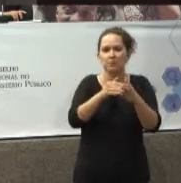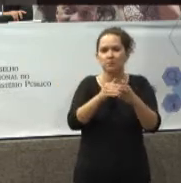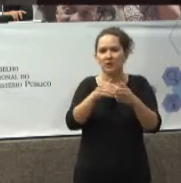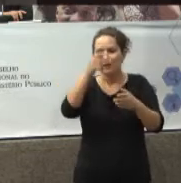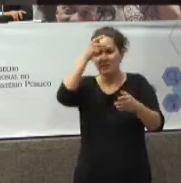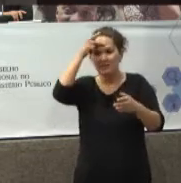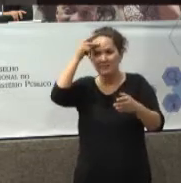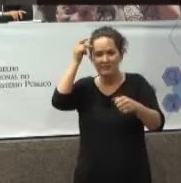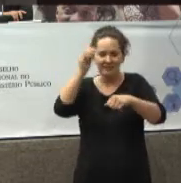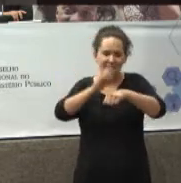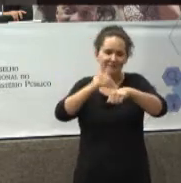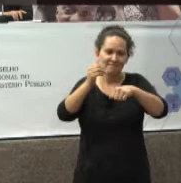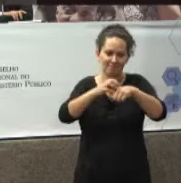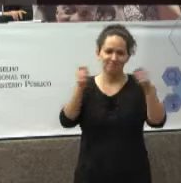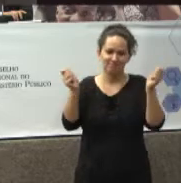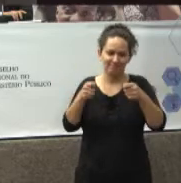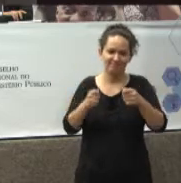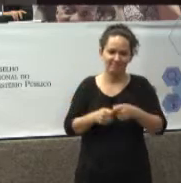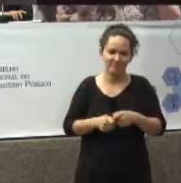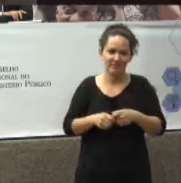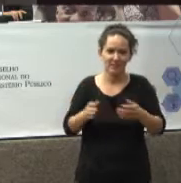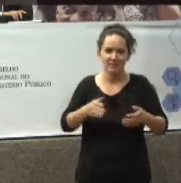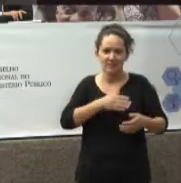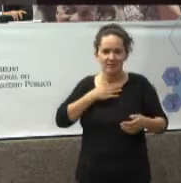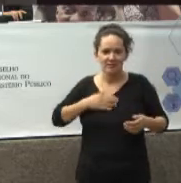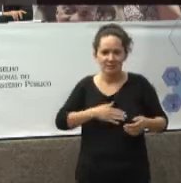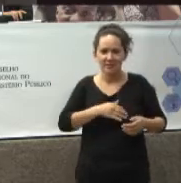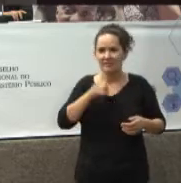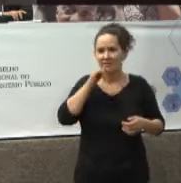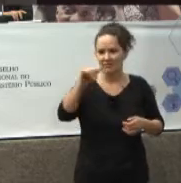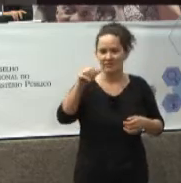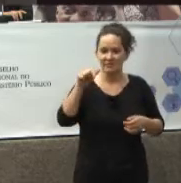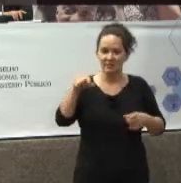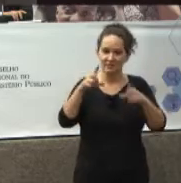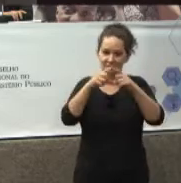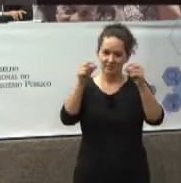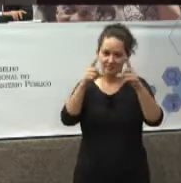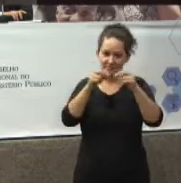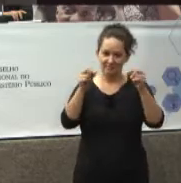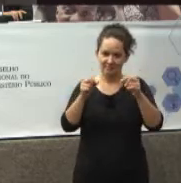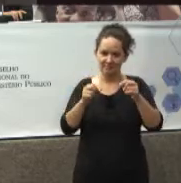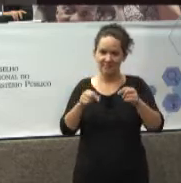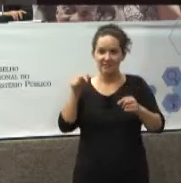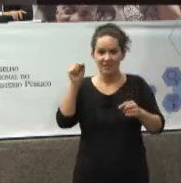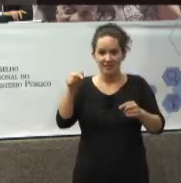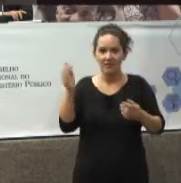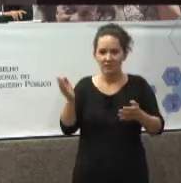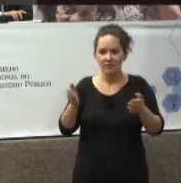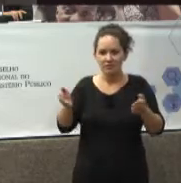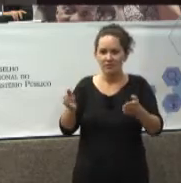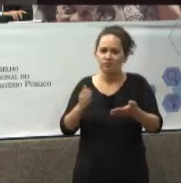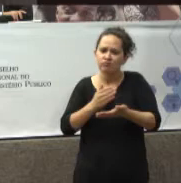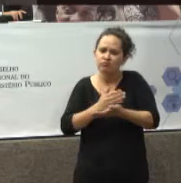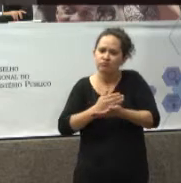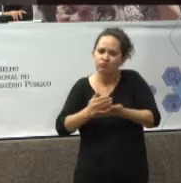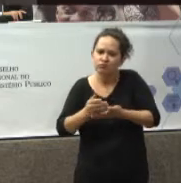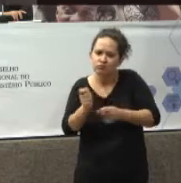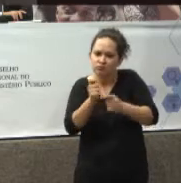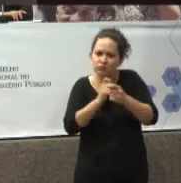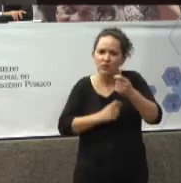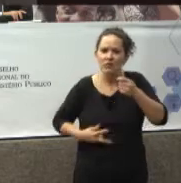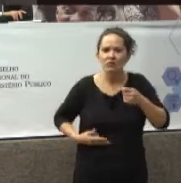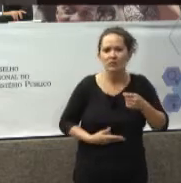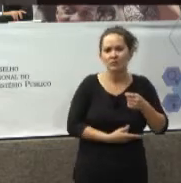necessidade e nós temos aqui o prazer de anunciar que o df está a providência está já começando a regular as